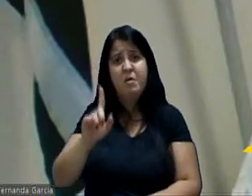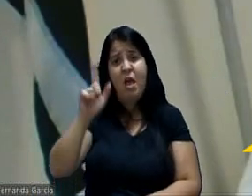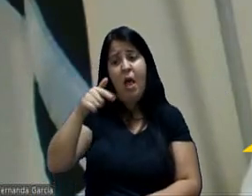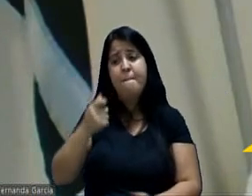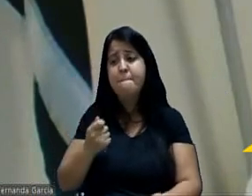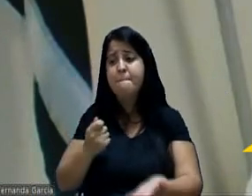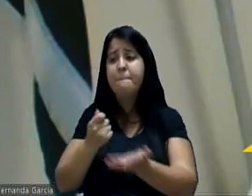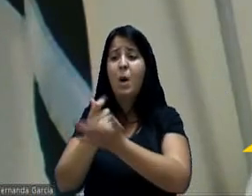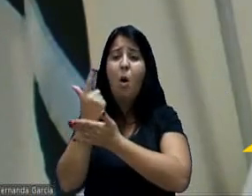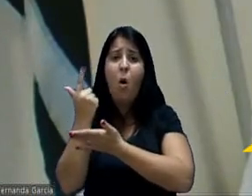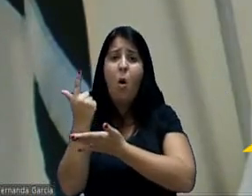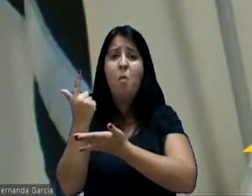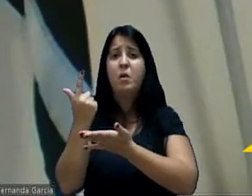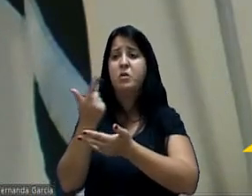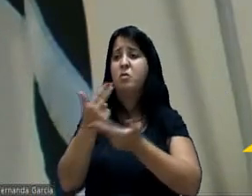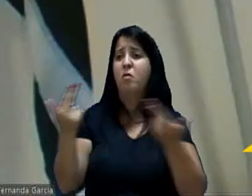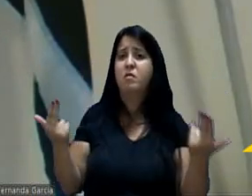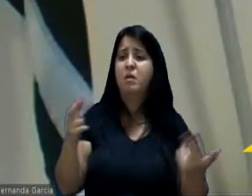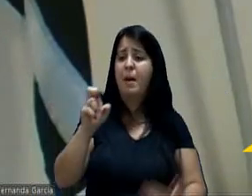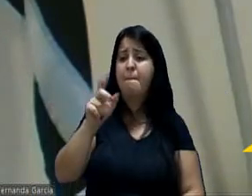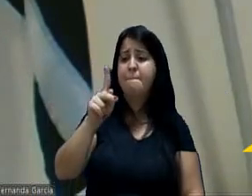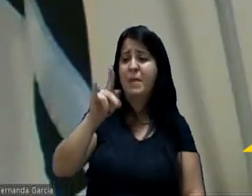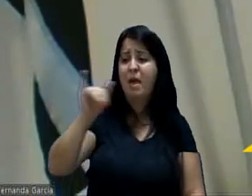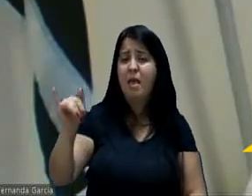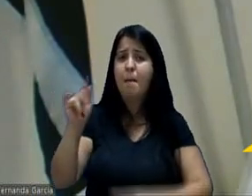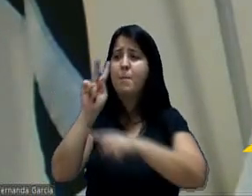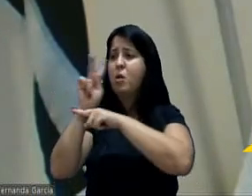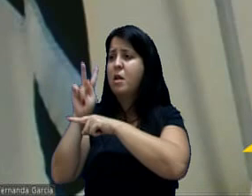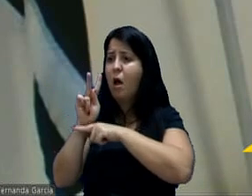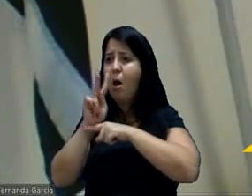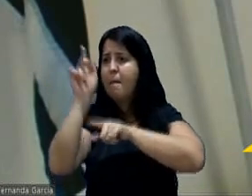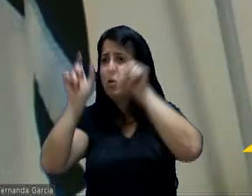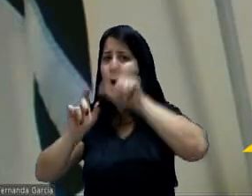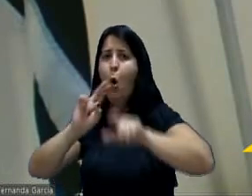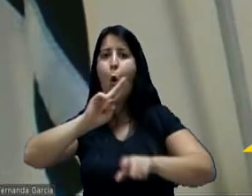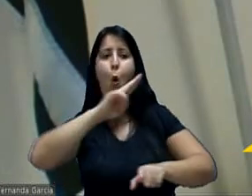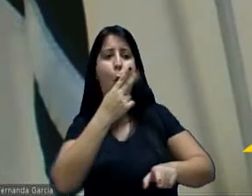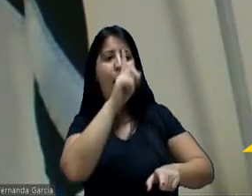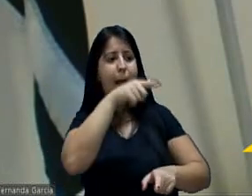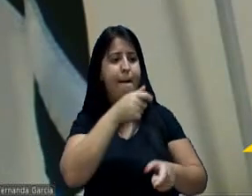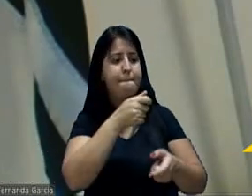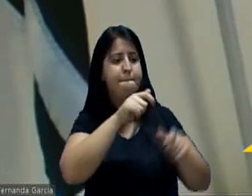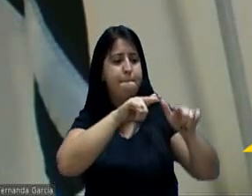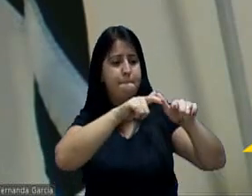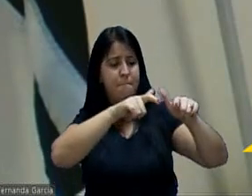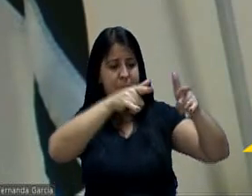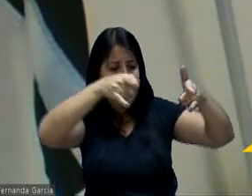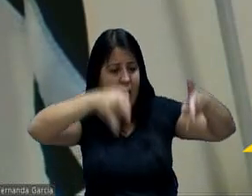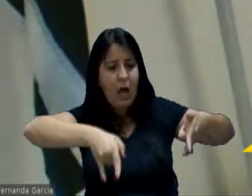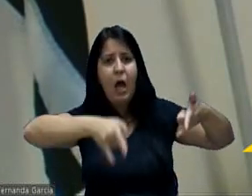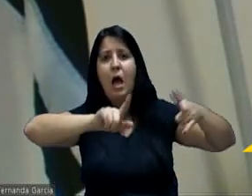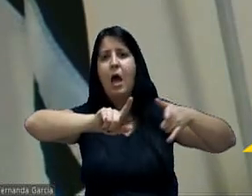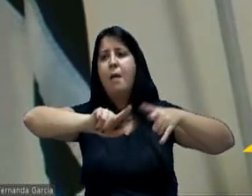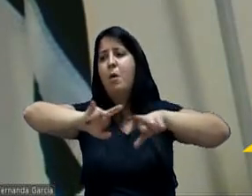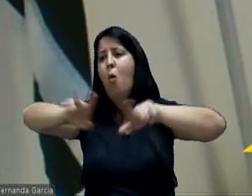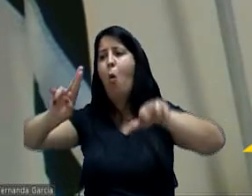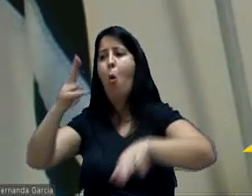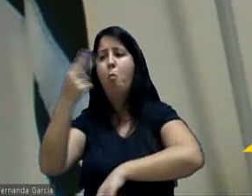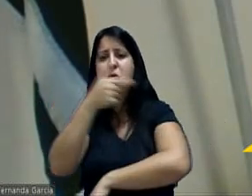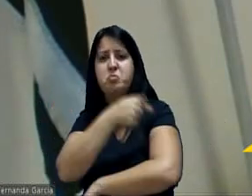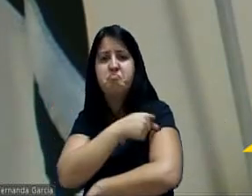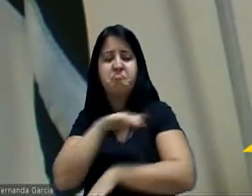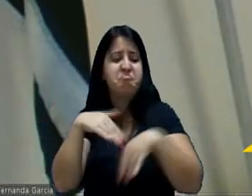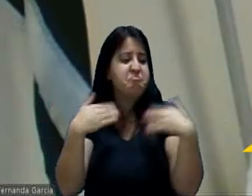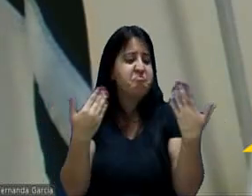de EPIs, se será para leitos, se será para destinação de vacinas